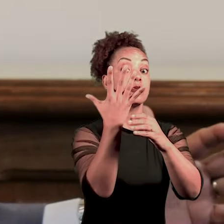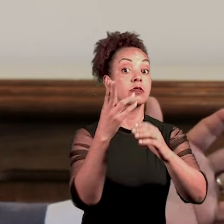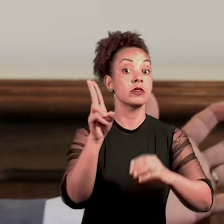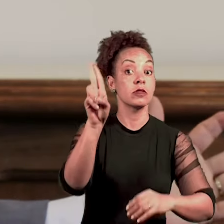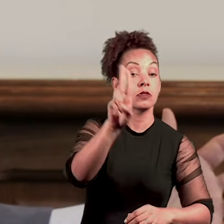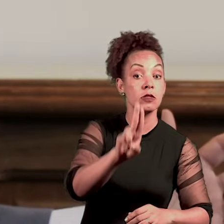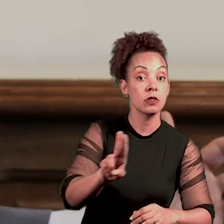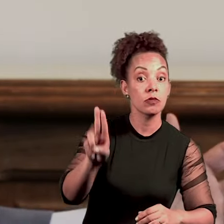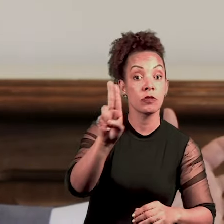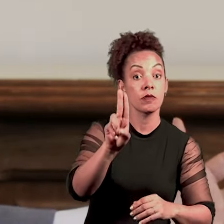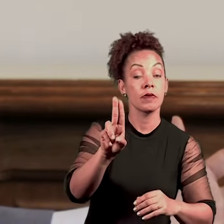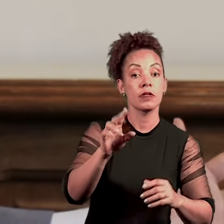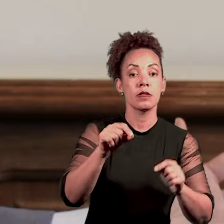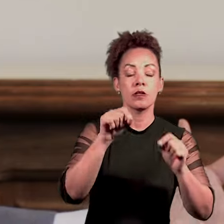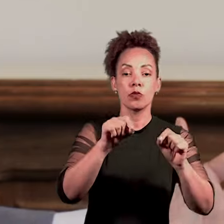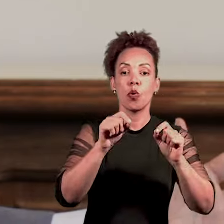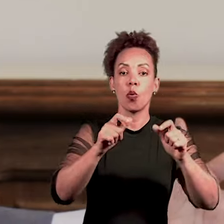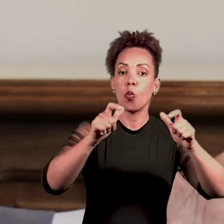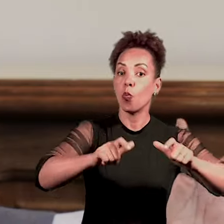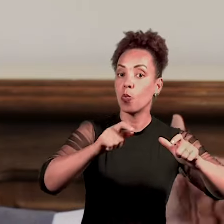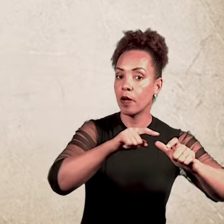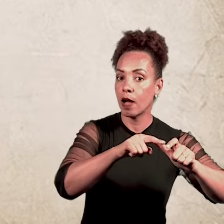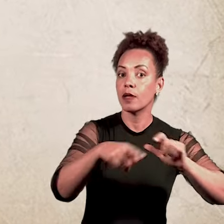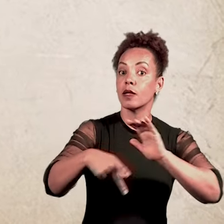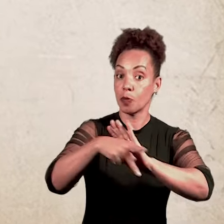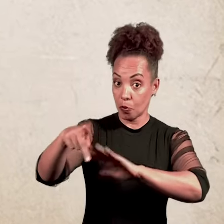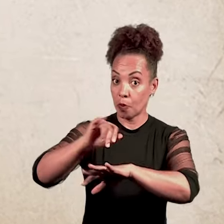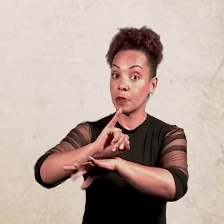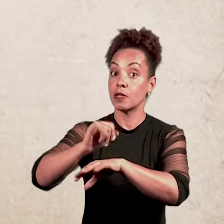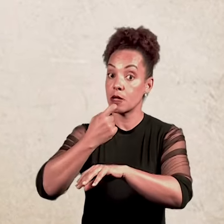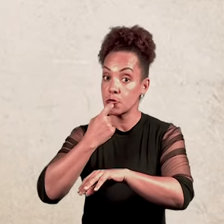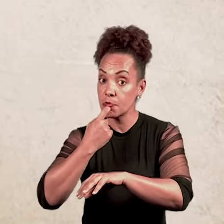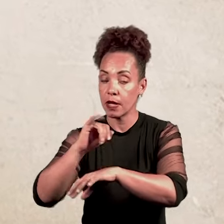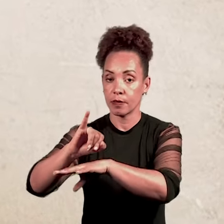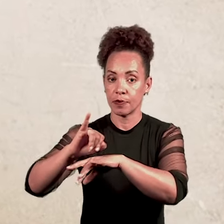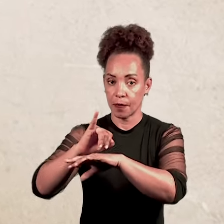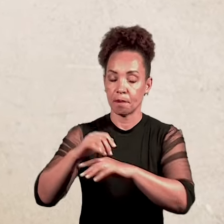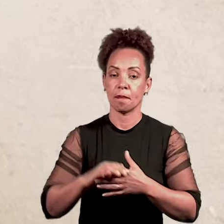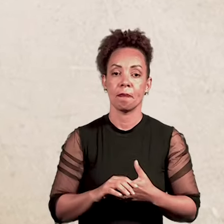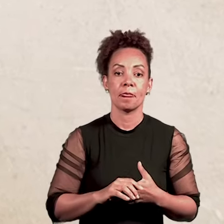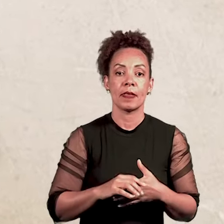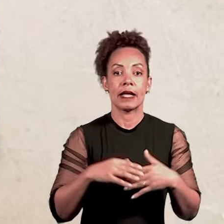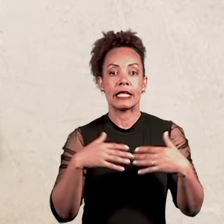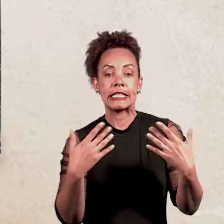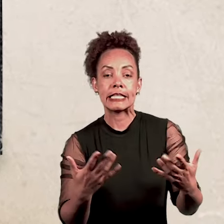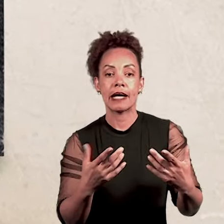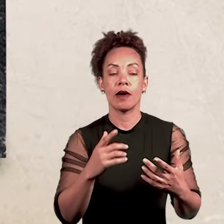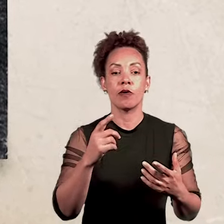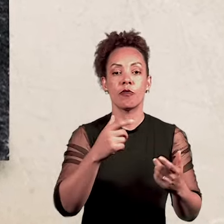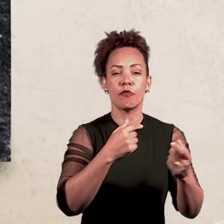que onde Ilhéus entrasse na história também, né? Foi feitas articulações para que esse outro fazendeiro, Manuel